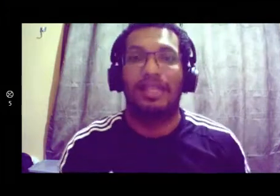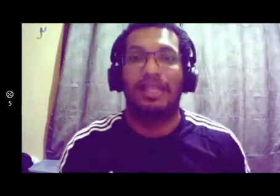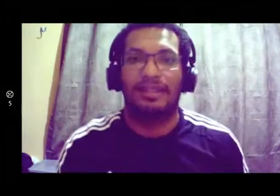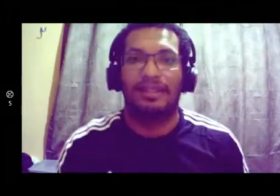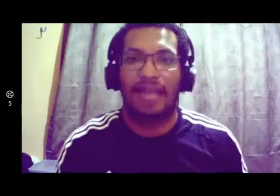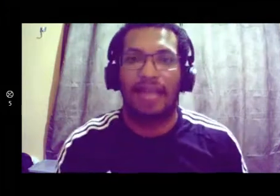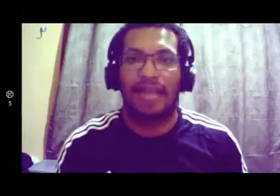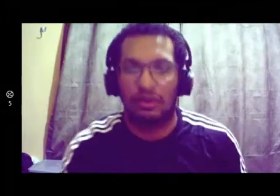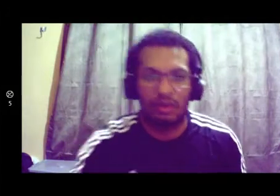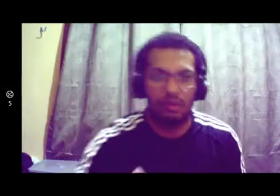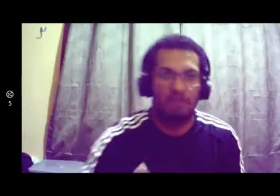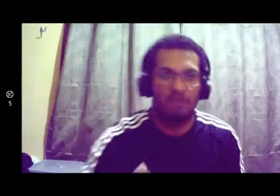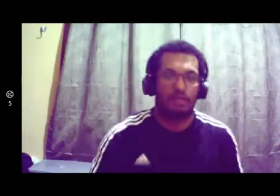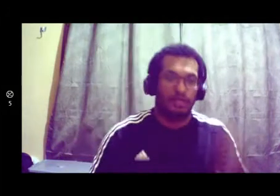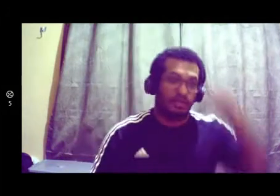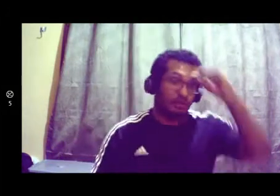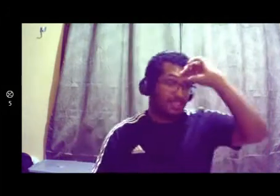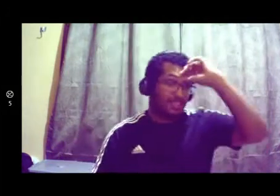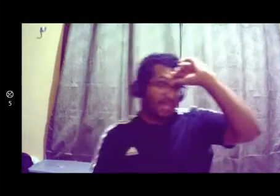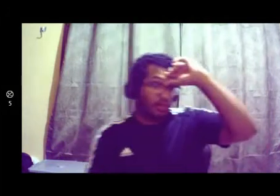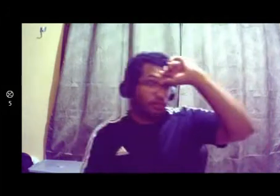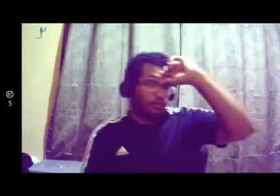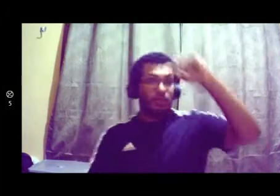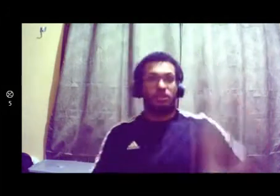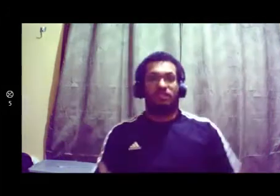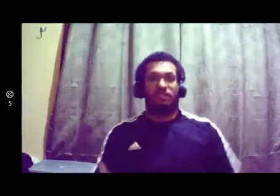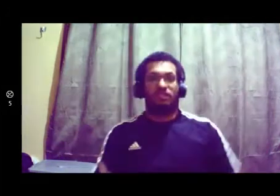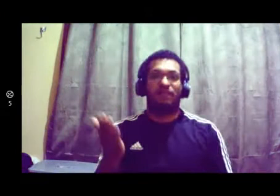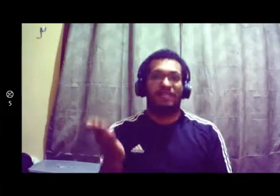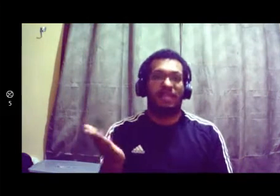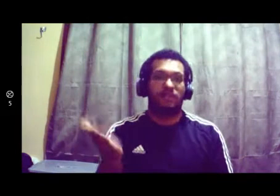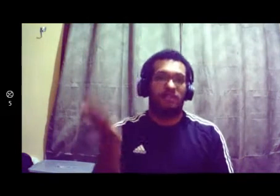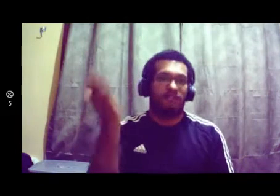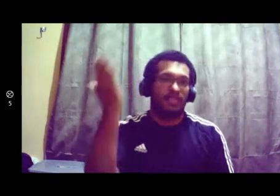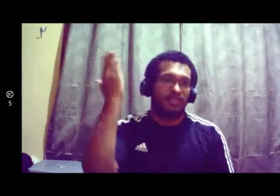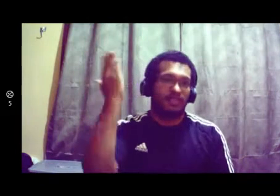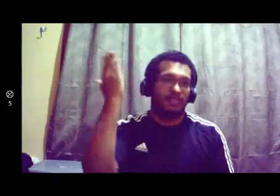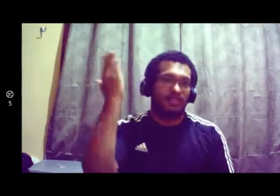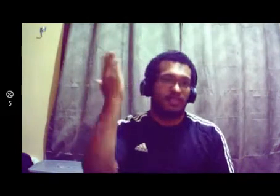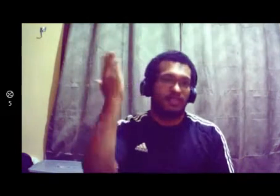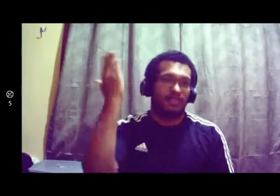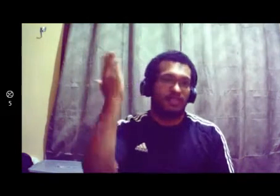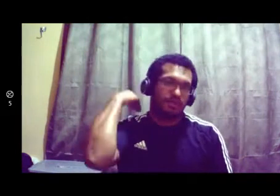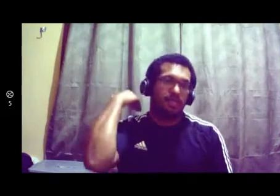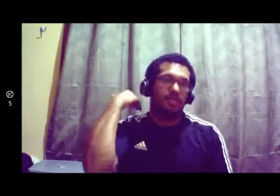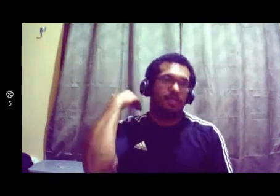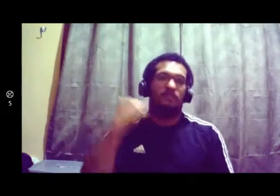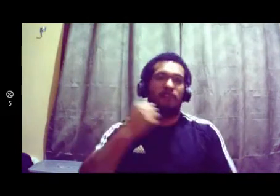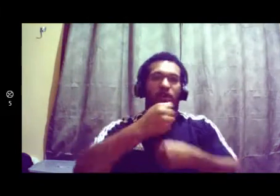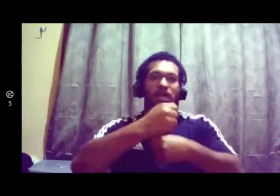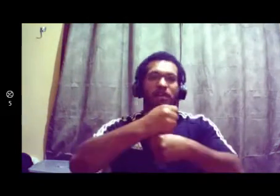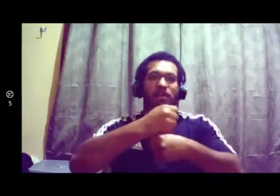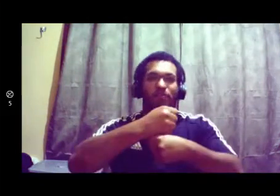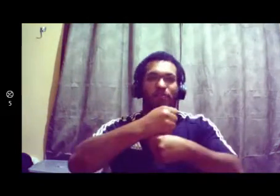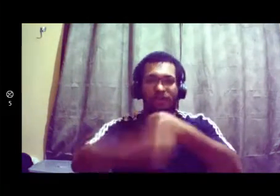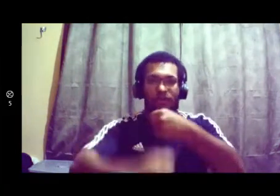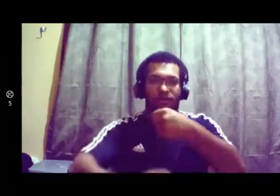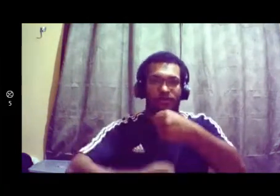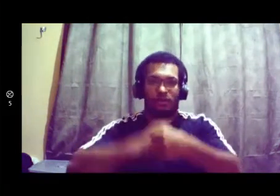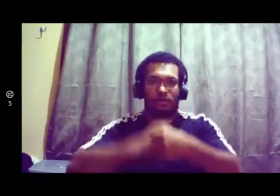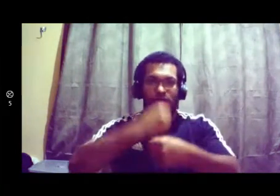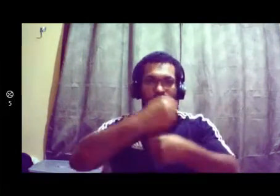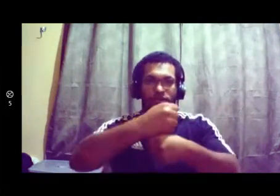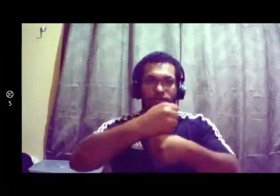Então, passado, lembra quando eu falei, por exemplo, ano passado? Quando você fala de passado, você faz assim, ó, joga para trás. Se eu falo ano